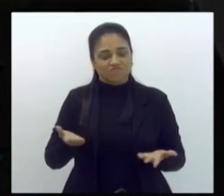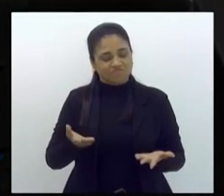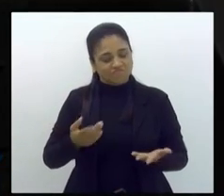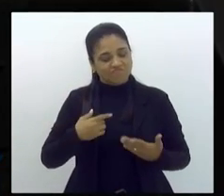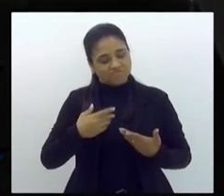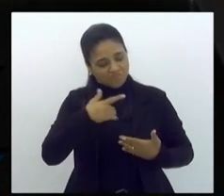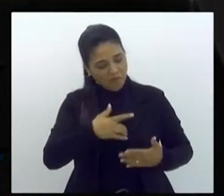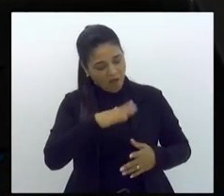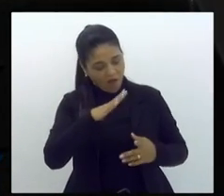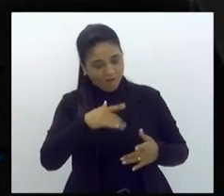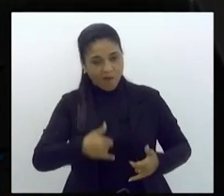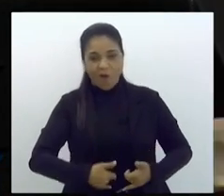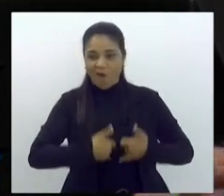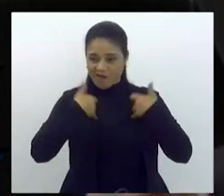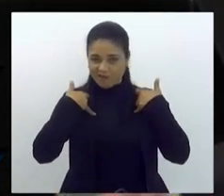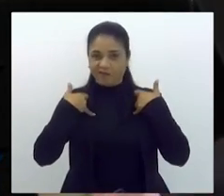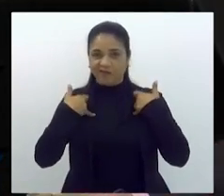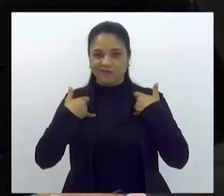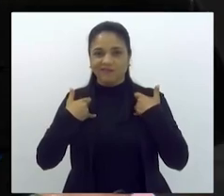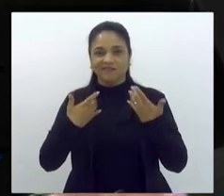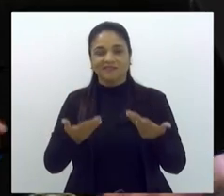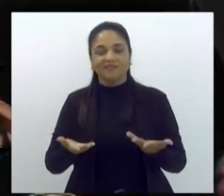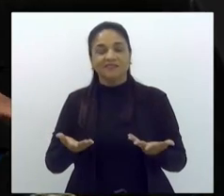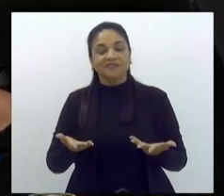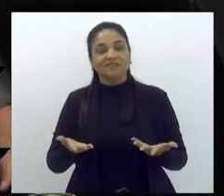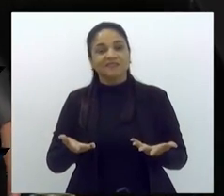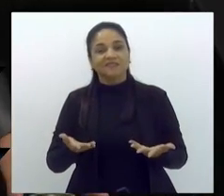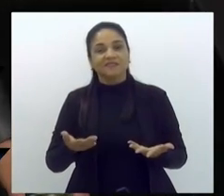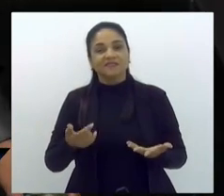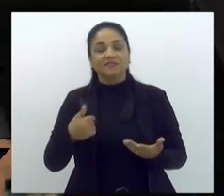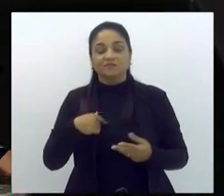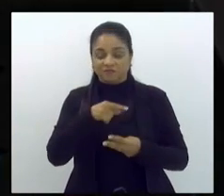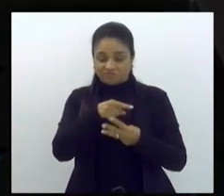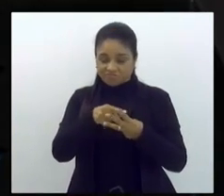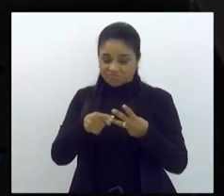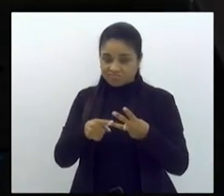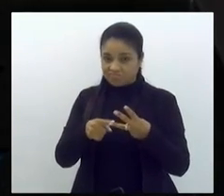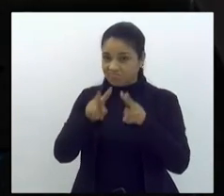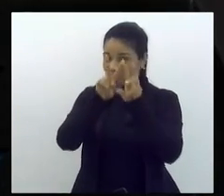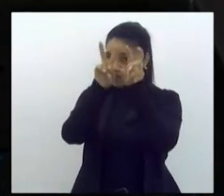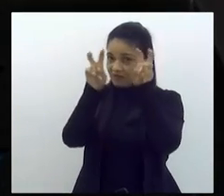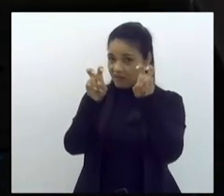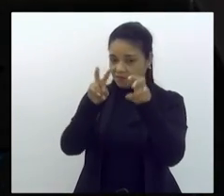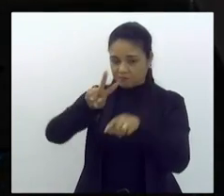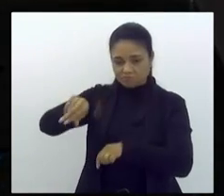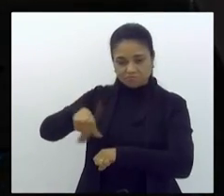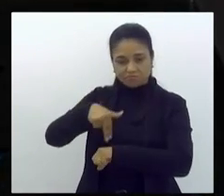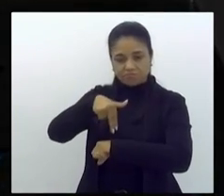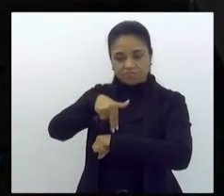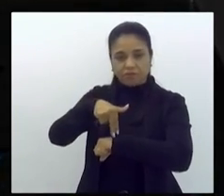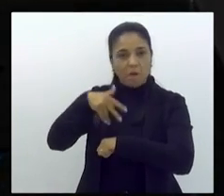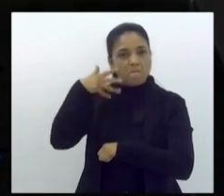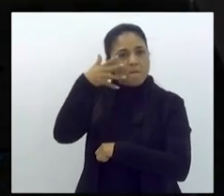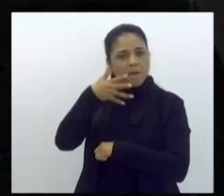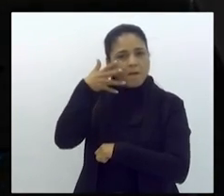vossa excelência são três assuntos que me trazem a esta Tribuna